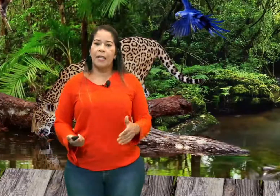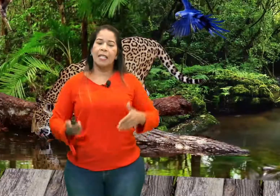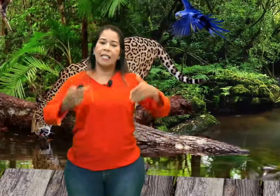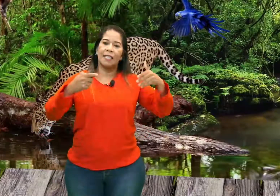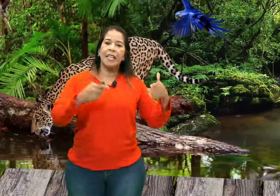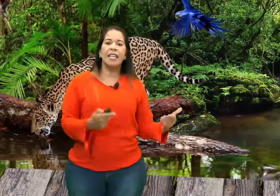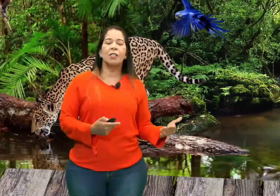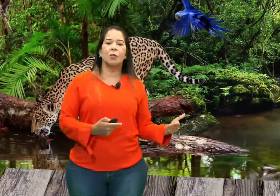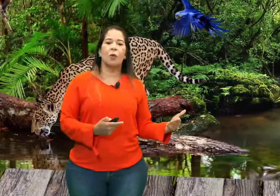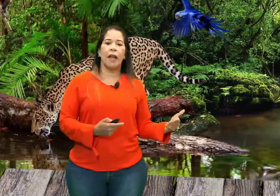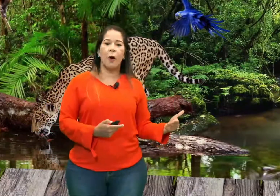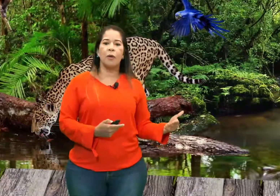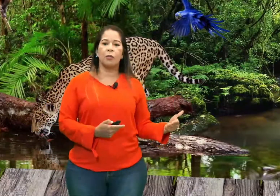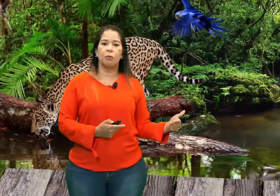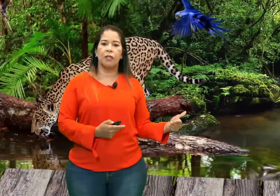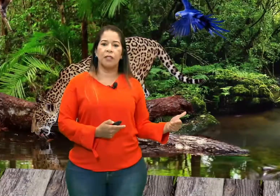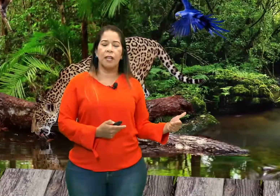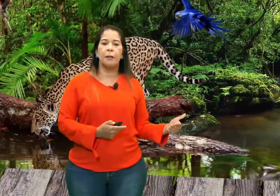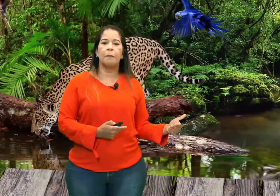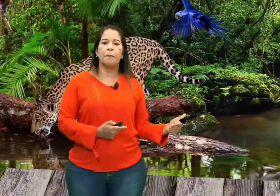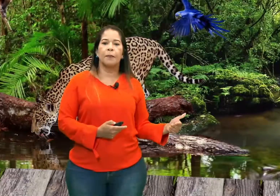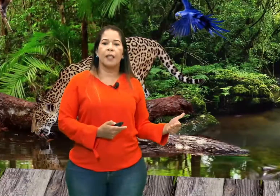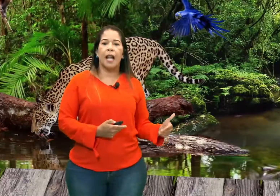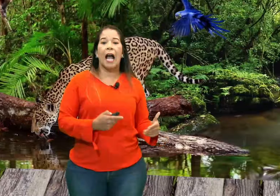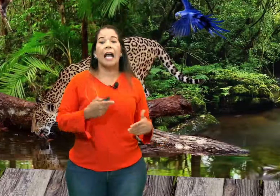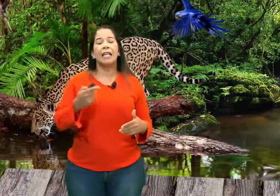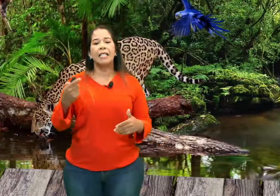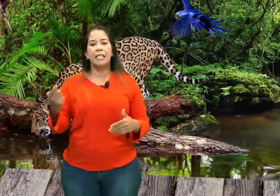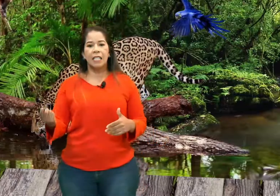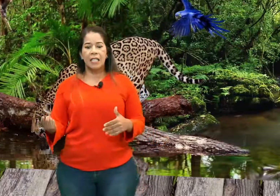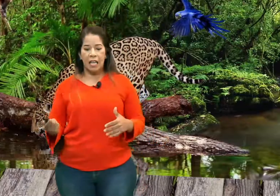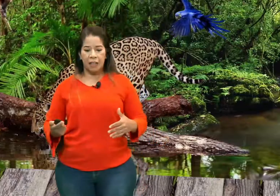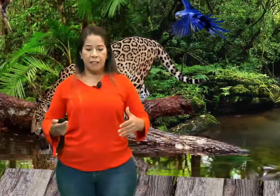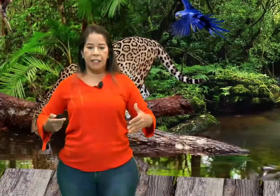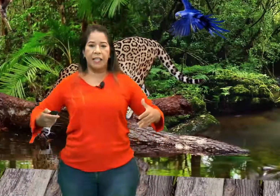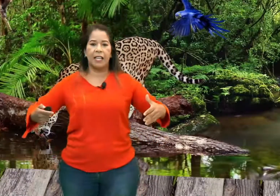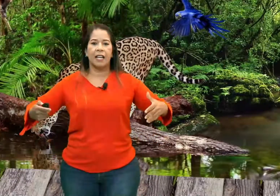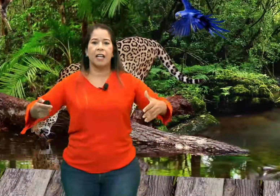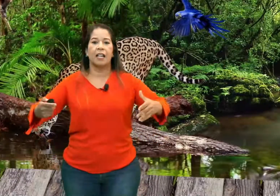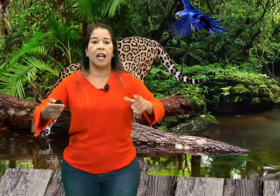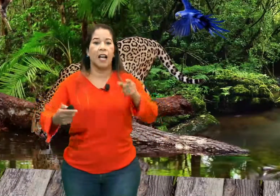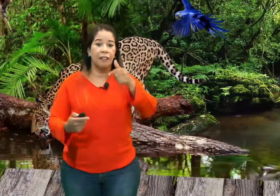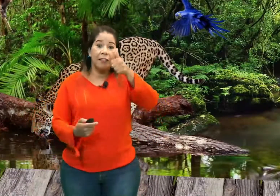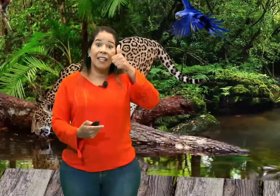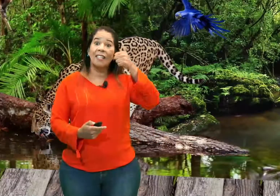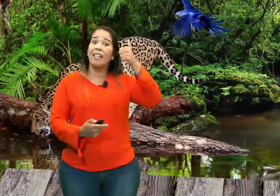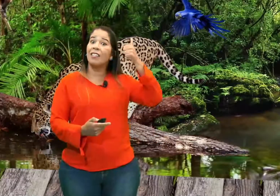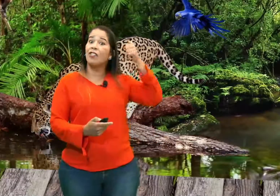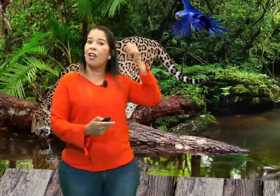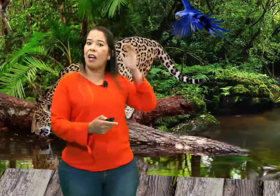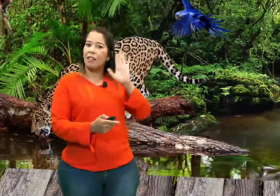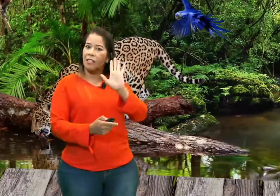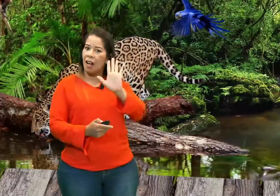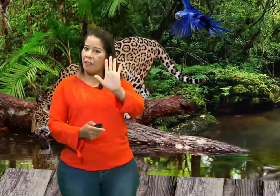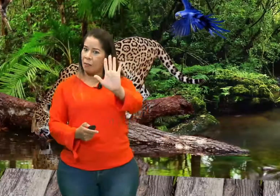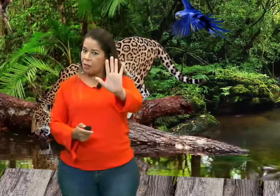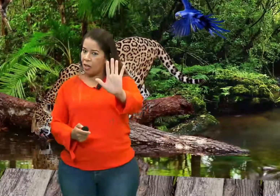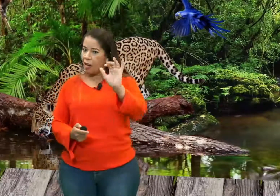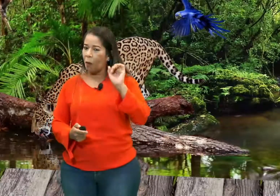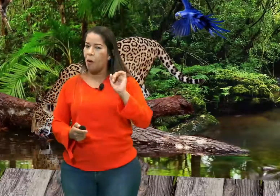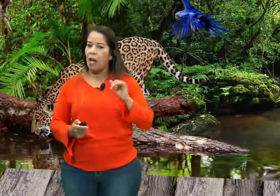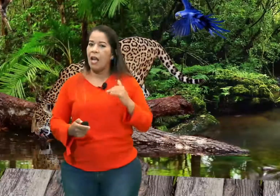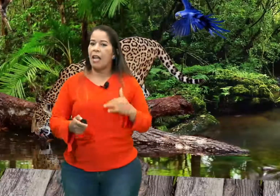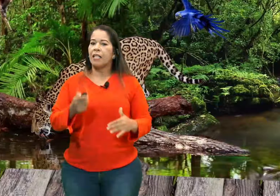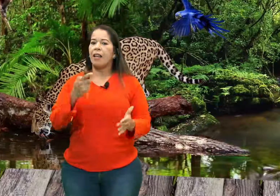aí, se isso realmente acontecer, aí sim ela vai ter... Aí vem as ideias de Charles Darwin,